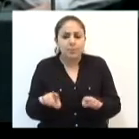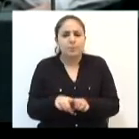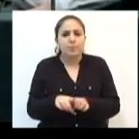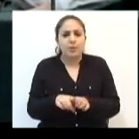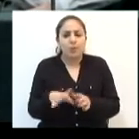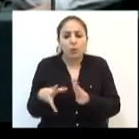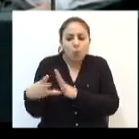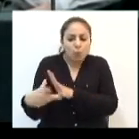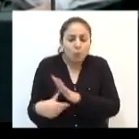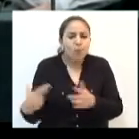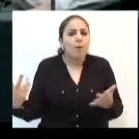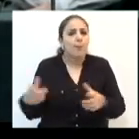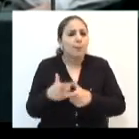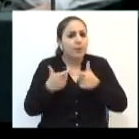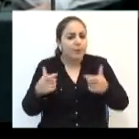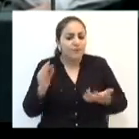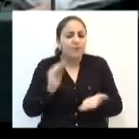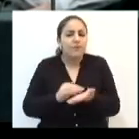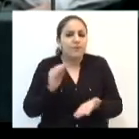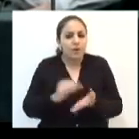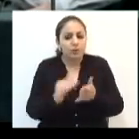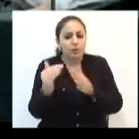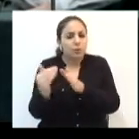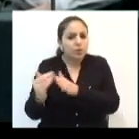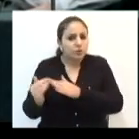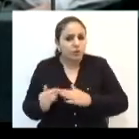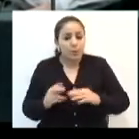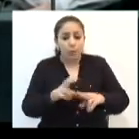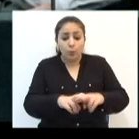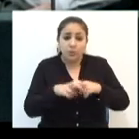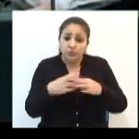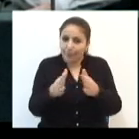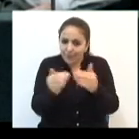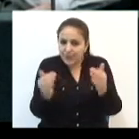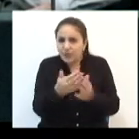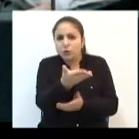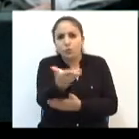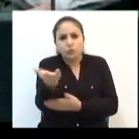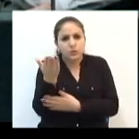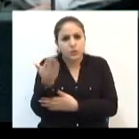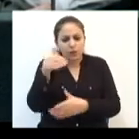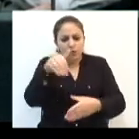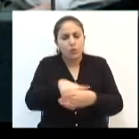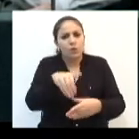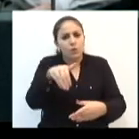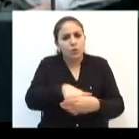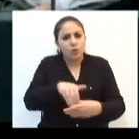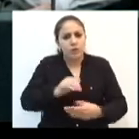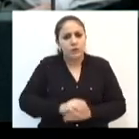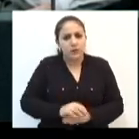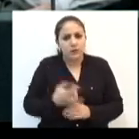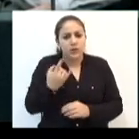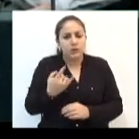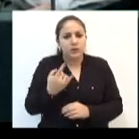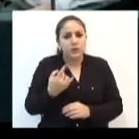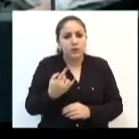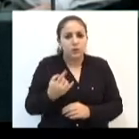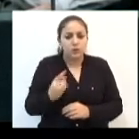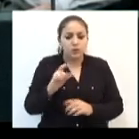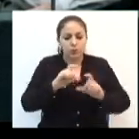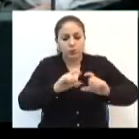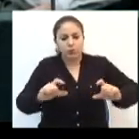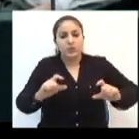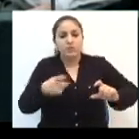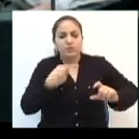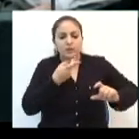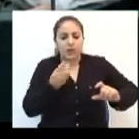aumentar a falta de moradia. Portanto, peço a todos vocês que deem um voto ali na última linha,